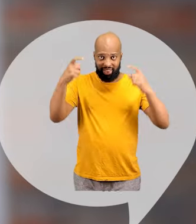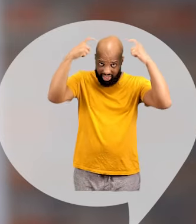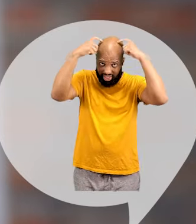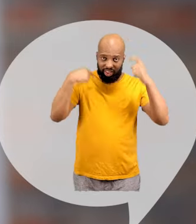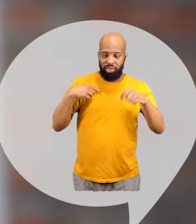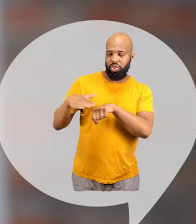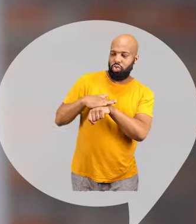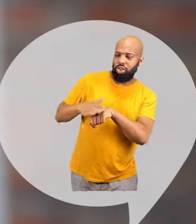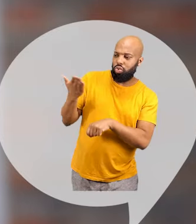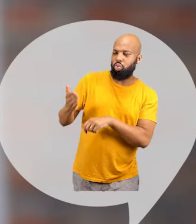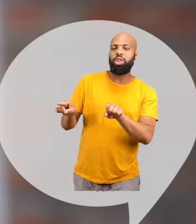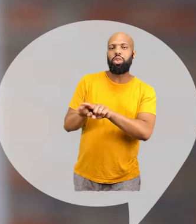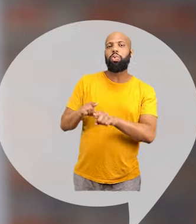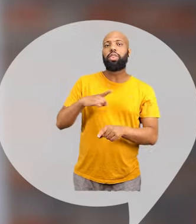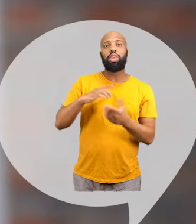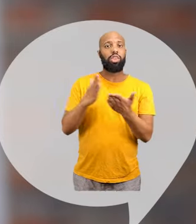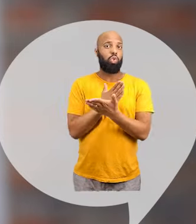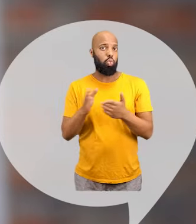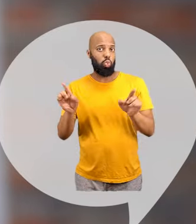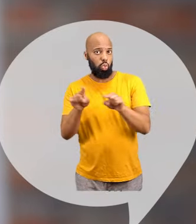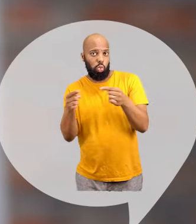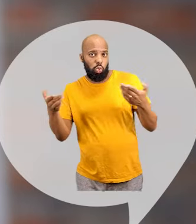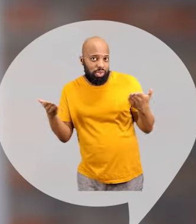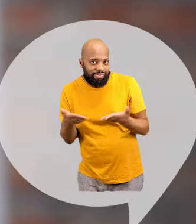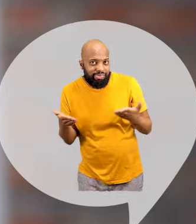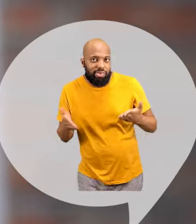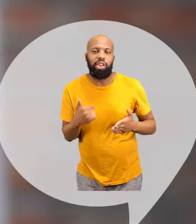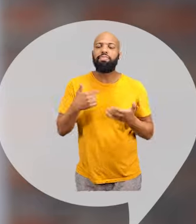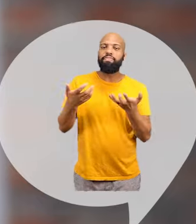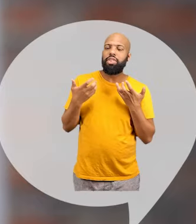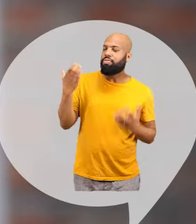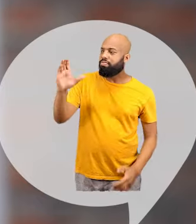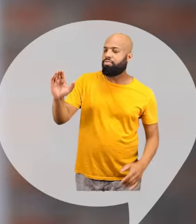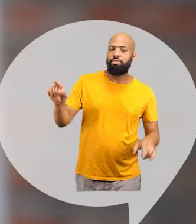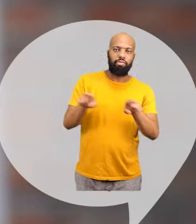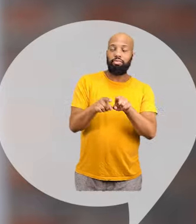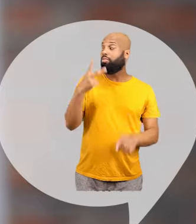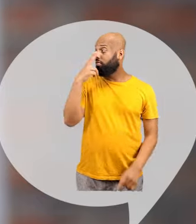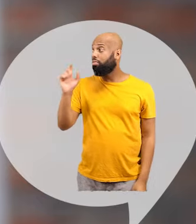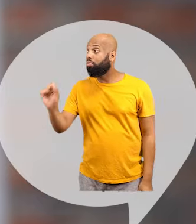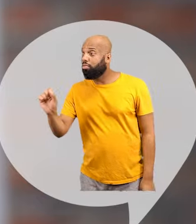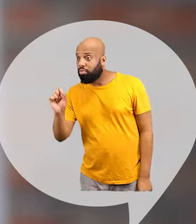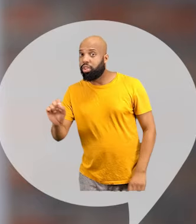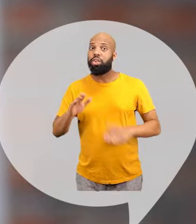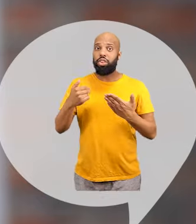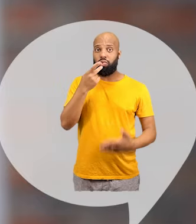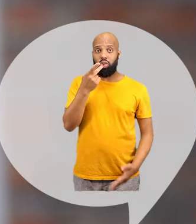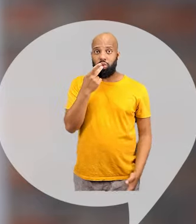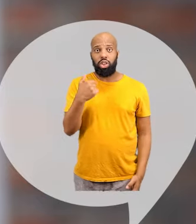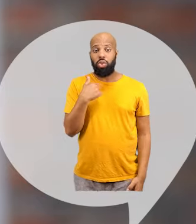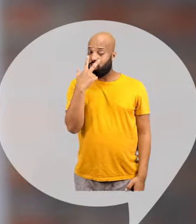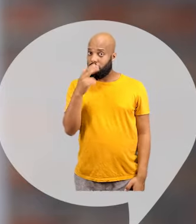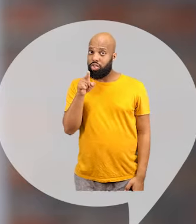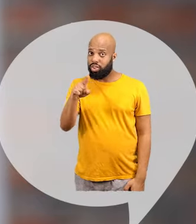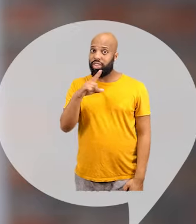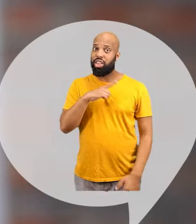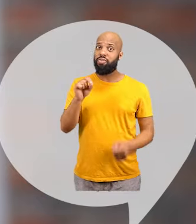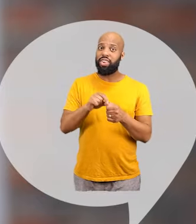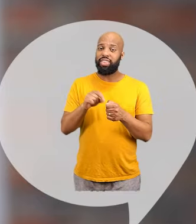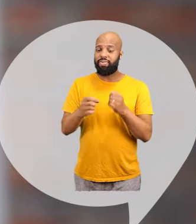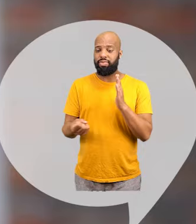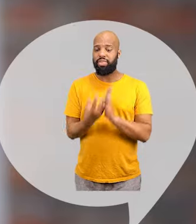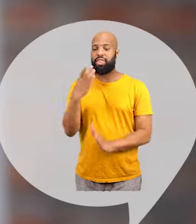eu tinha conversado com ele tipo cara eu tenho algumas músicas aqui e eu queria lançar e tal o que você acha e ele falou eu acho que tinha que